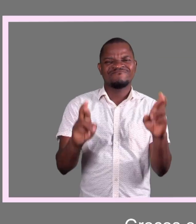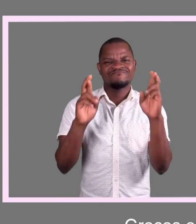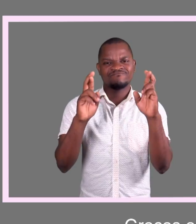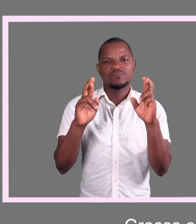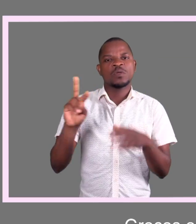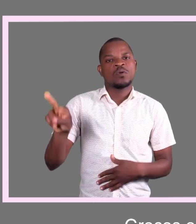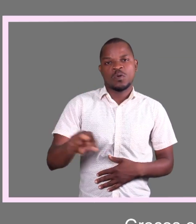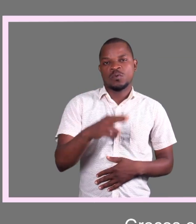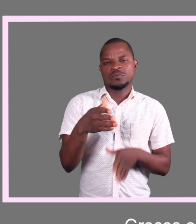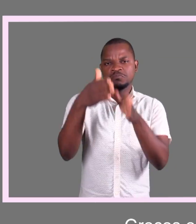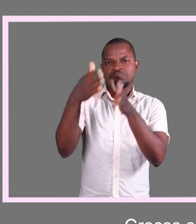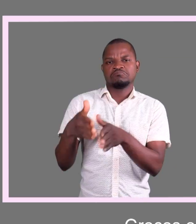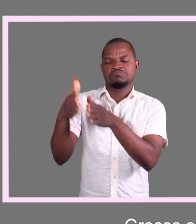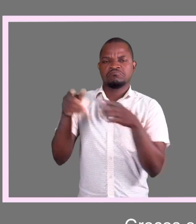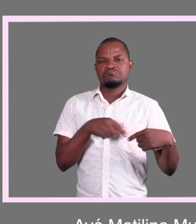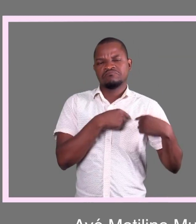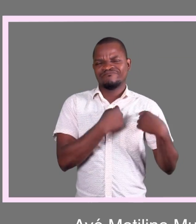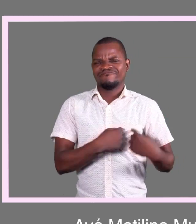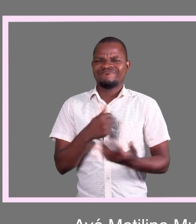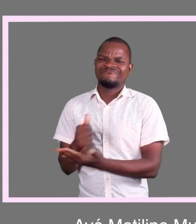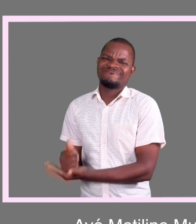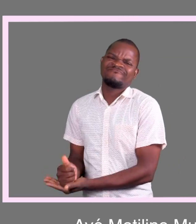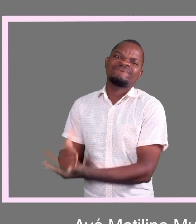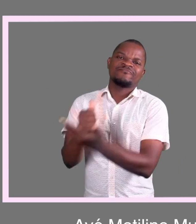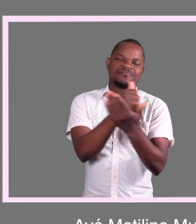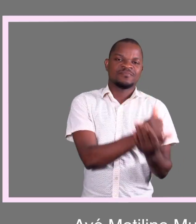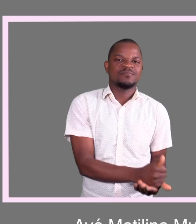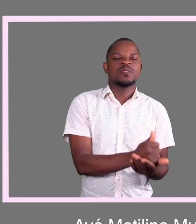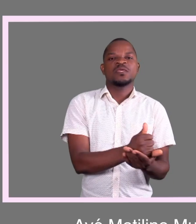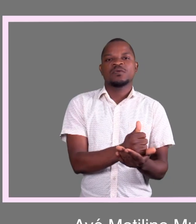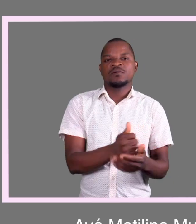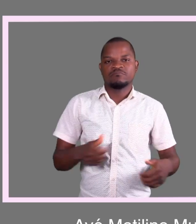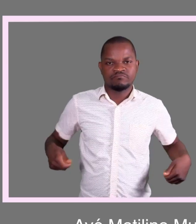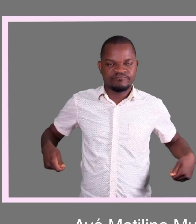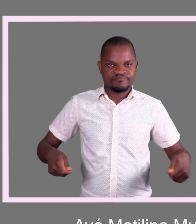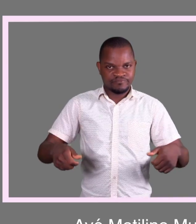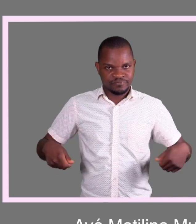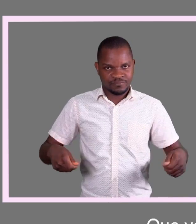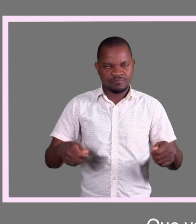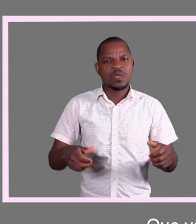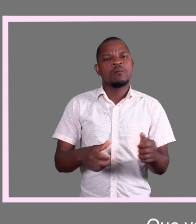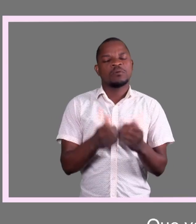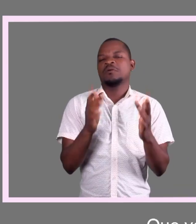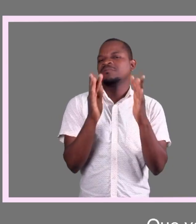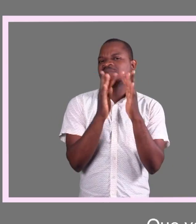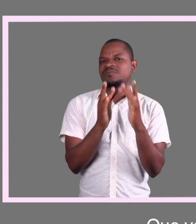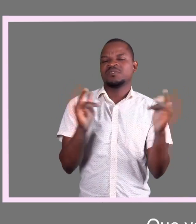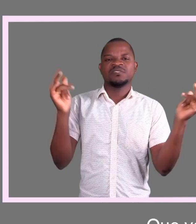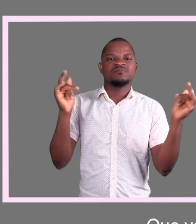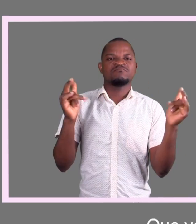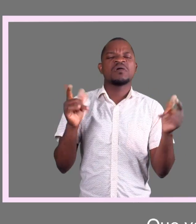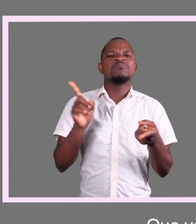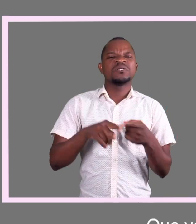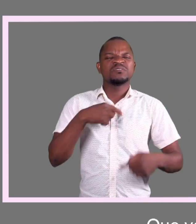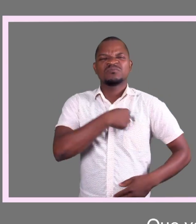Graças ao apoio de pessoas de boa fé, a avó Matelina Munhovo já tem uma cadeira de rodas que vai aliviar